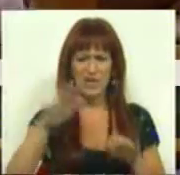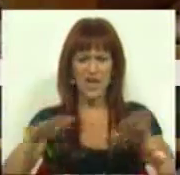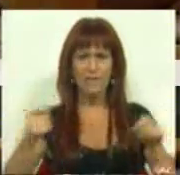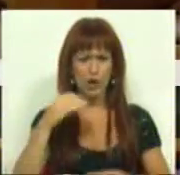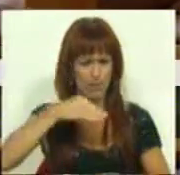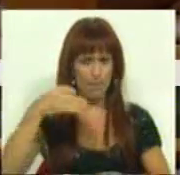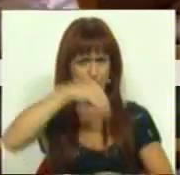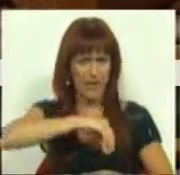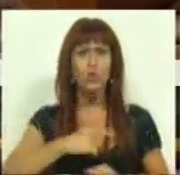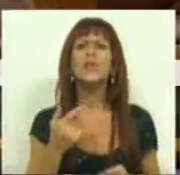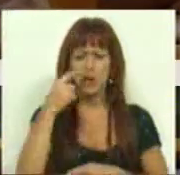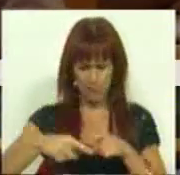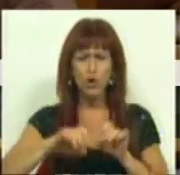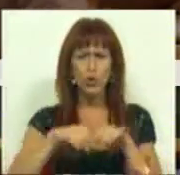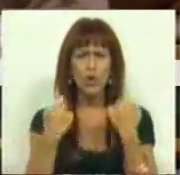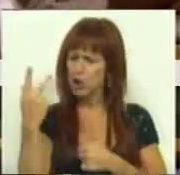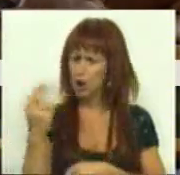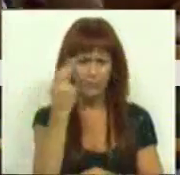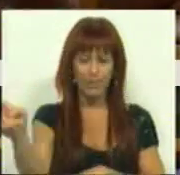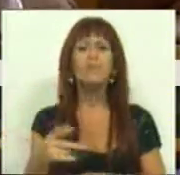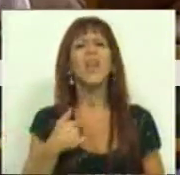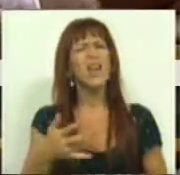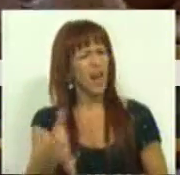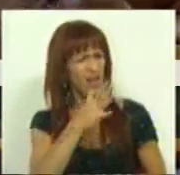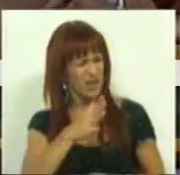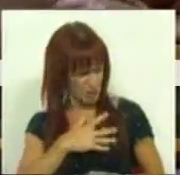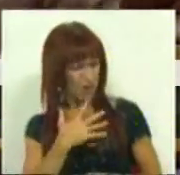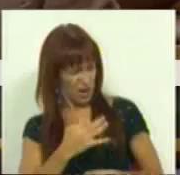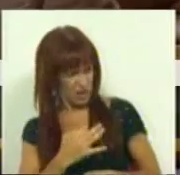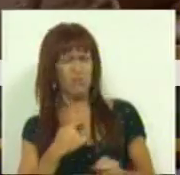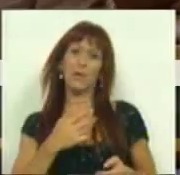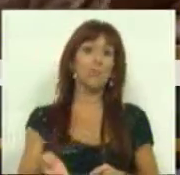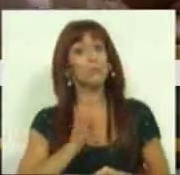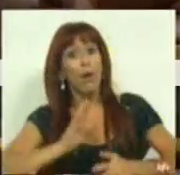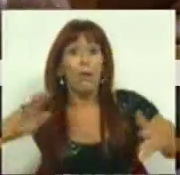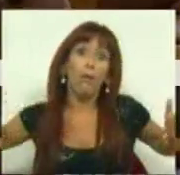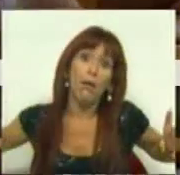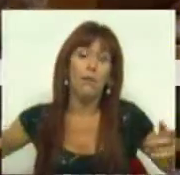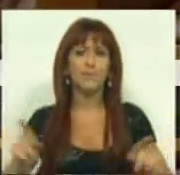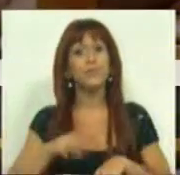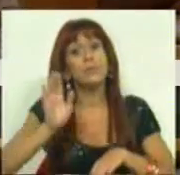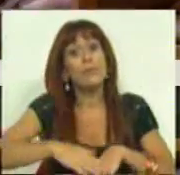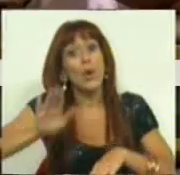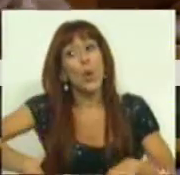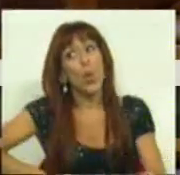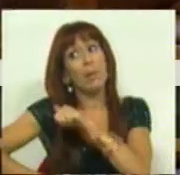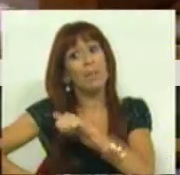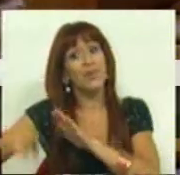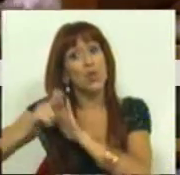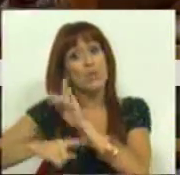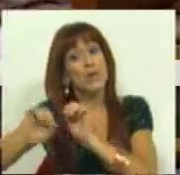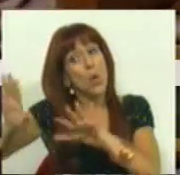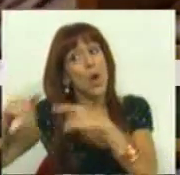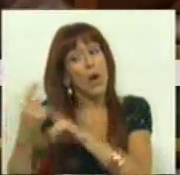níveis das pensões e das prestações sociais, e querem-nos fazer crer que isso é uma inevitabilidade e que isso decorre do memorando ou